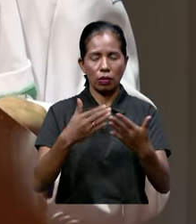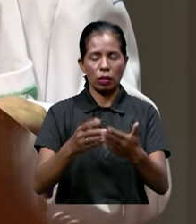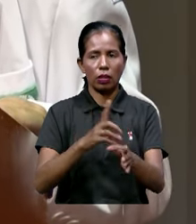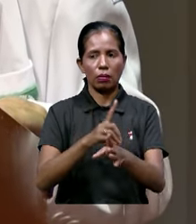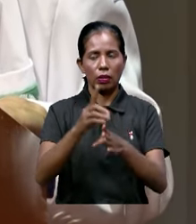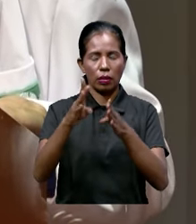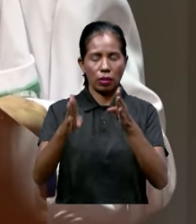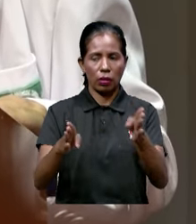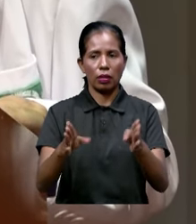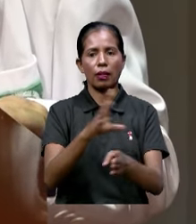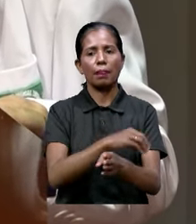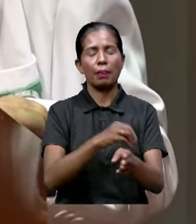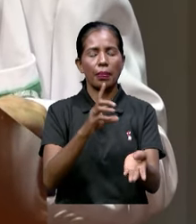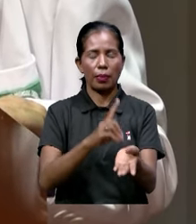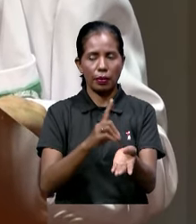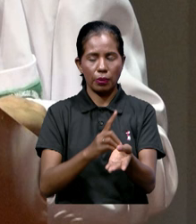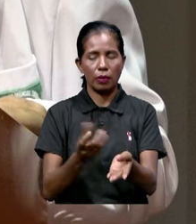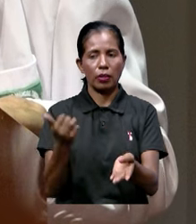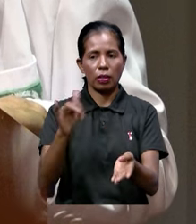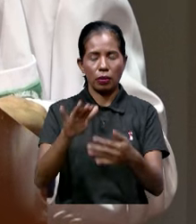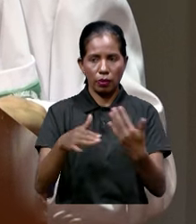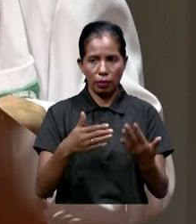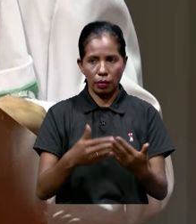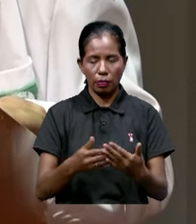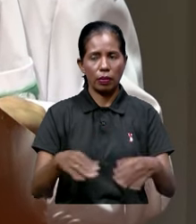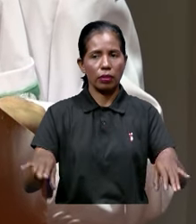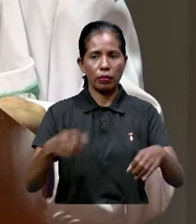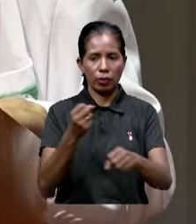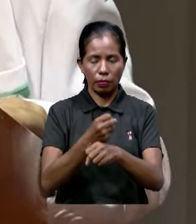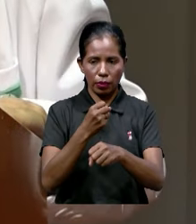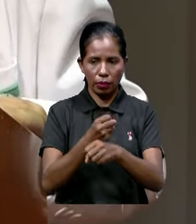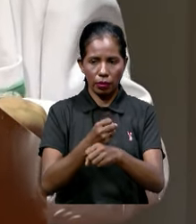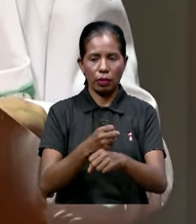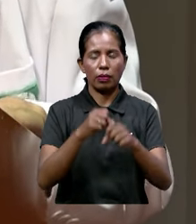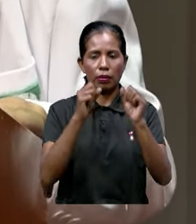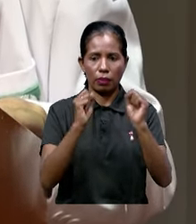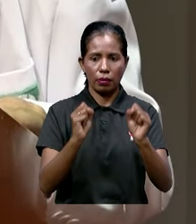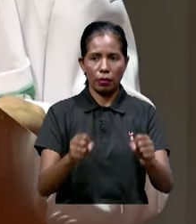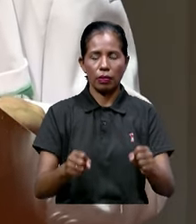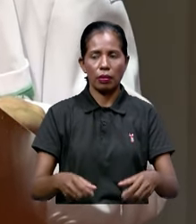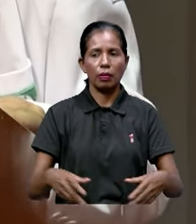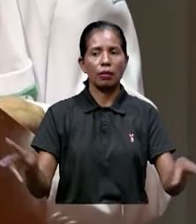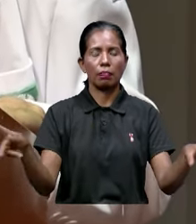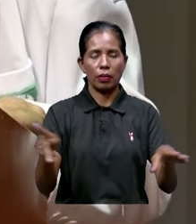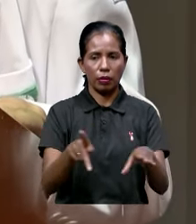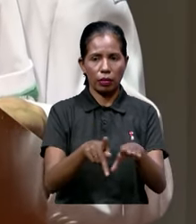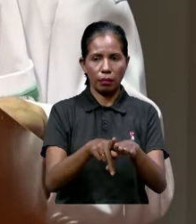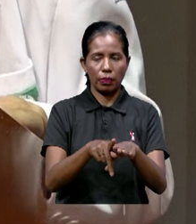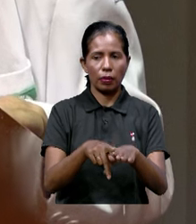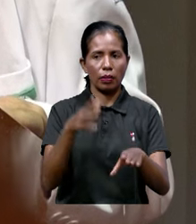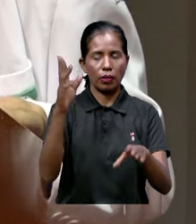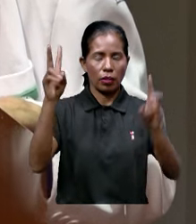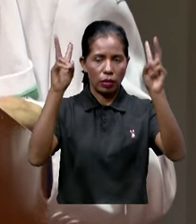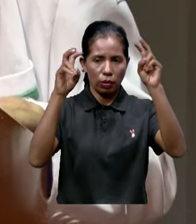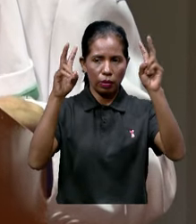Medicina Interna, bele esforço, o bele, vola parte e o tópico